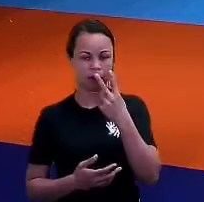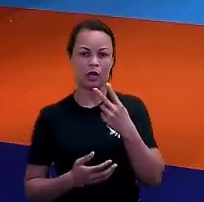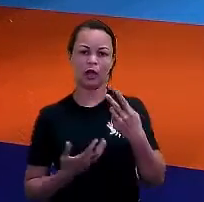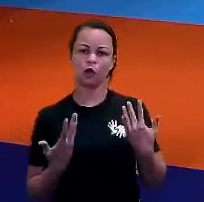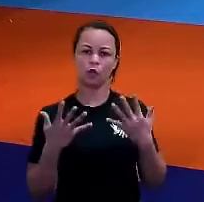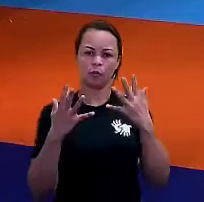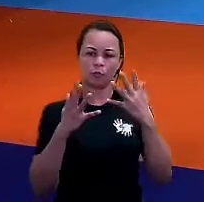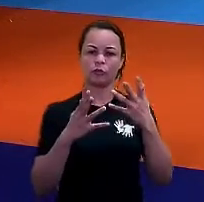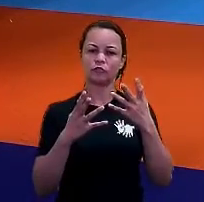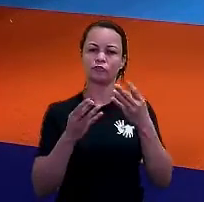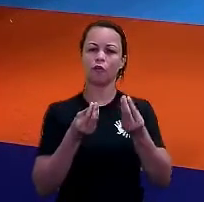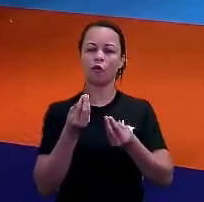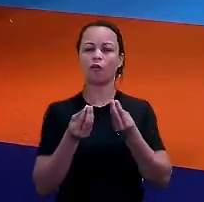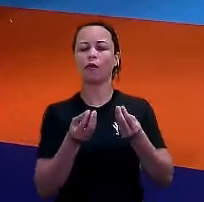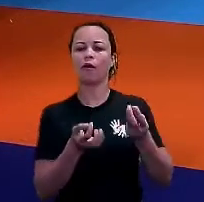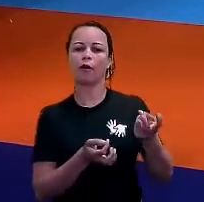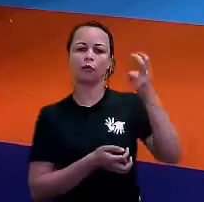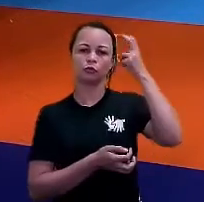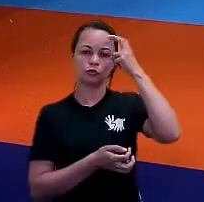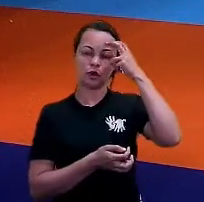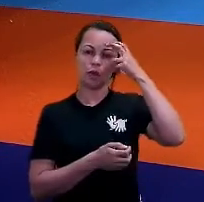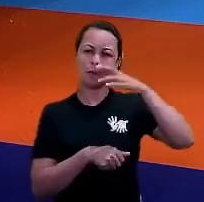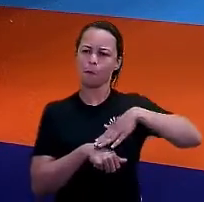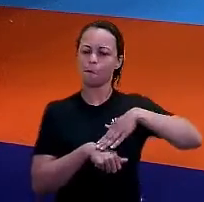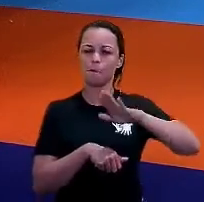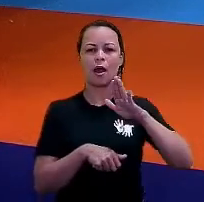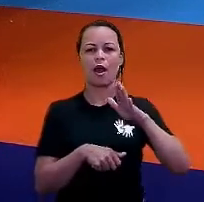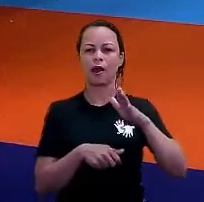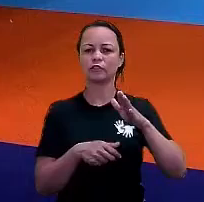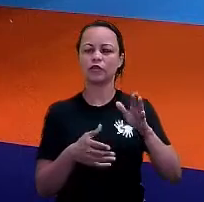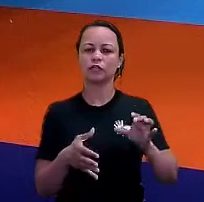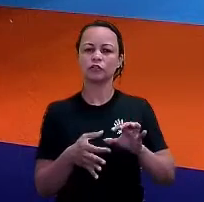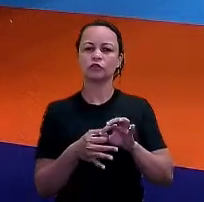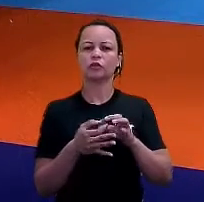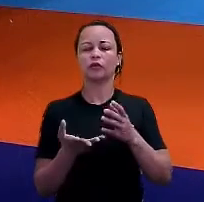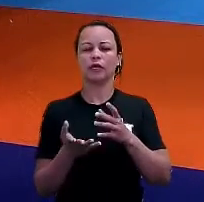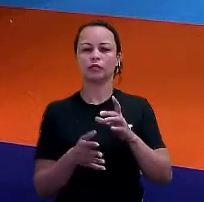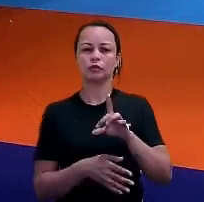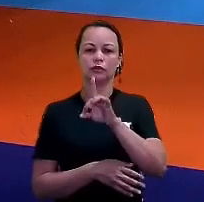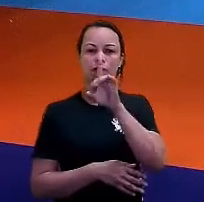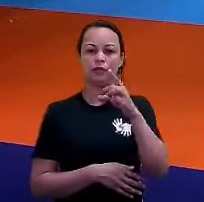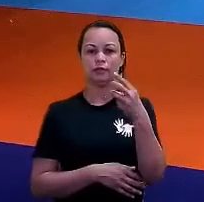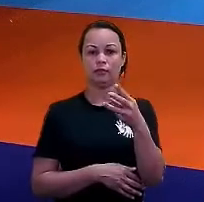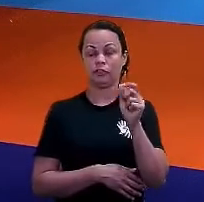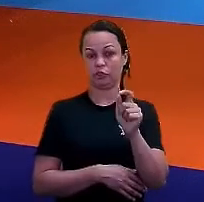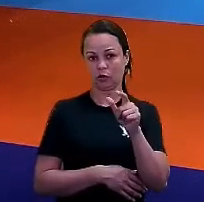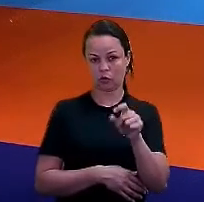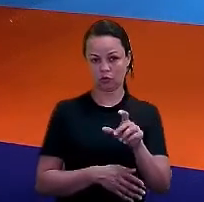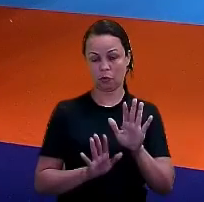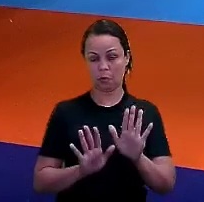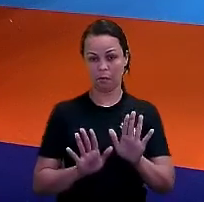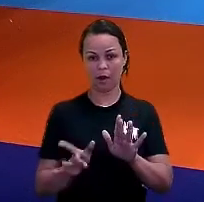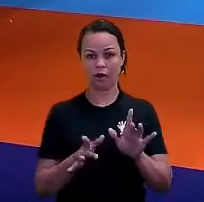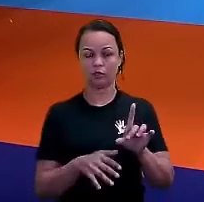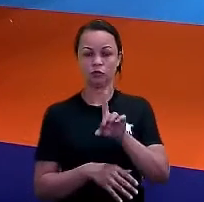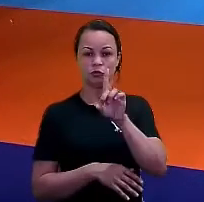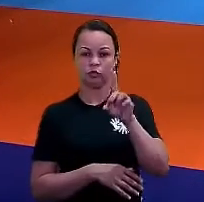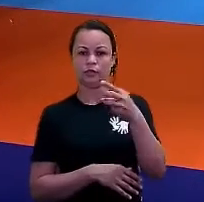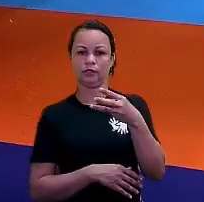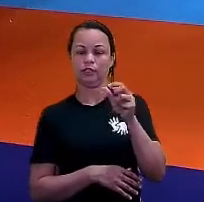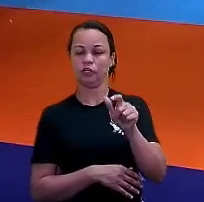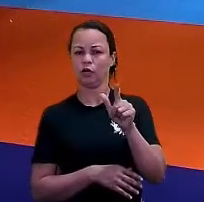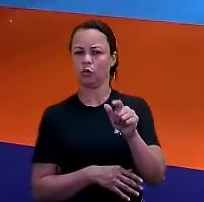forma cultural muito mais a solenidade do 3 de agosto. Mas a solenidade do 3 de